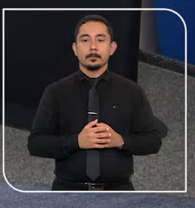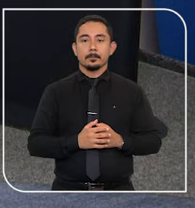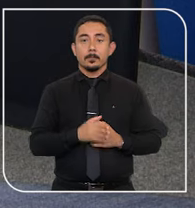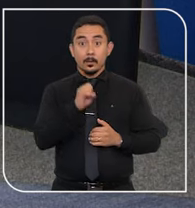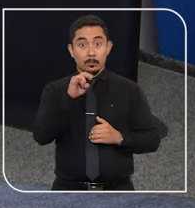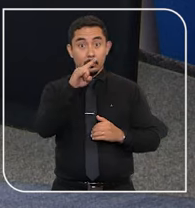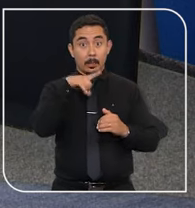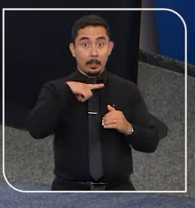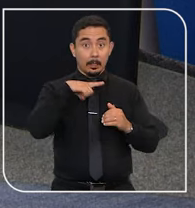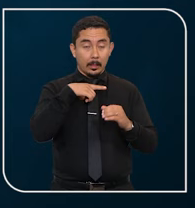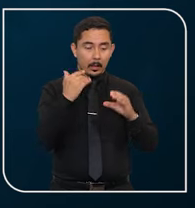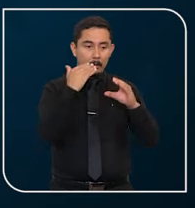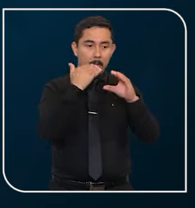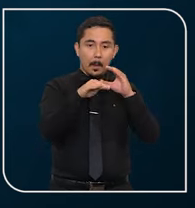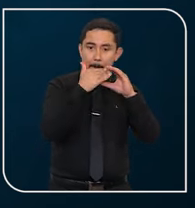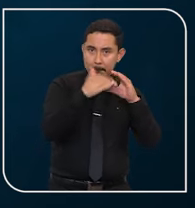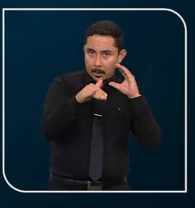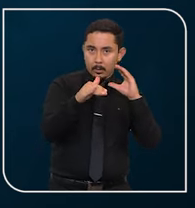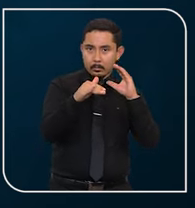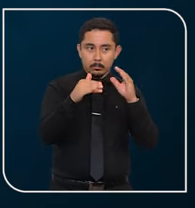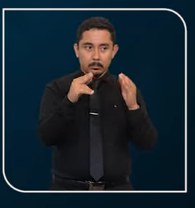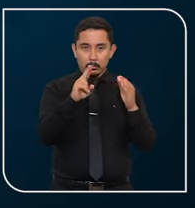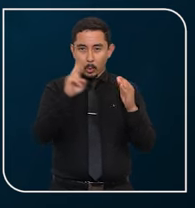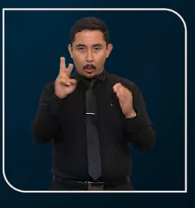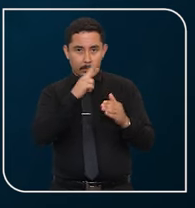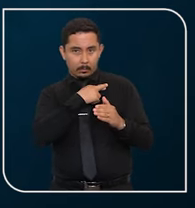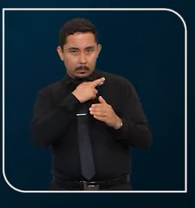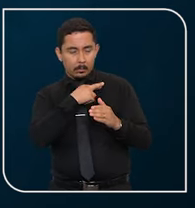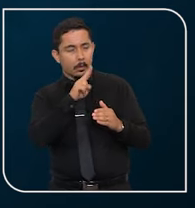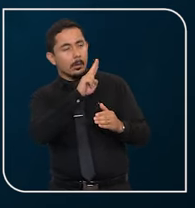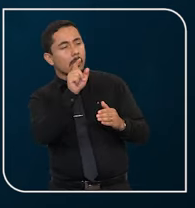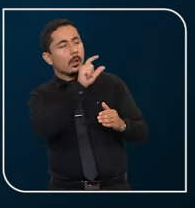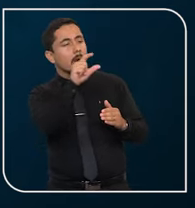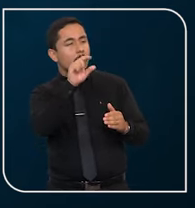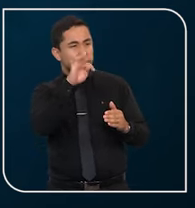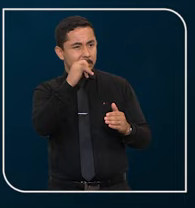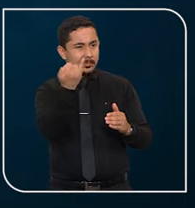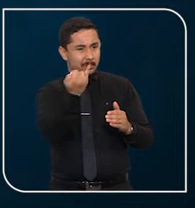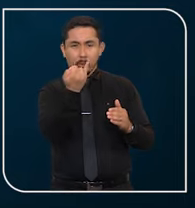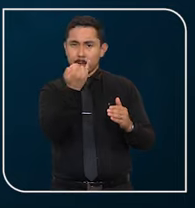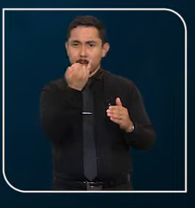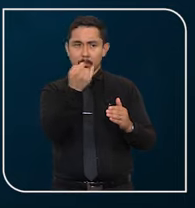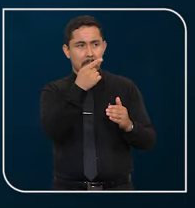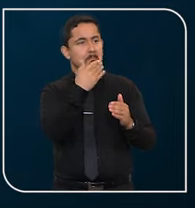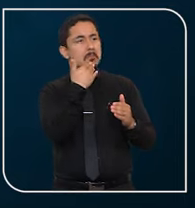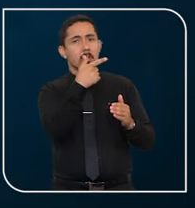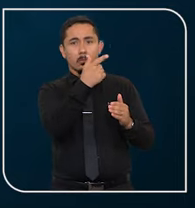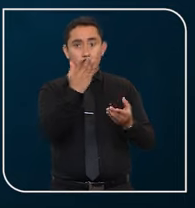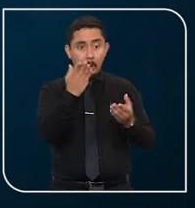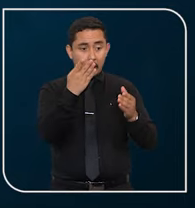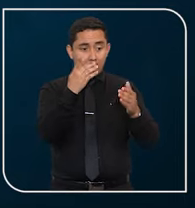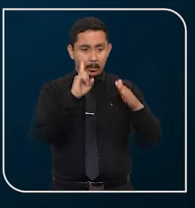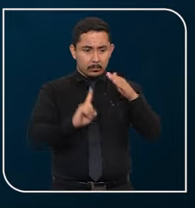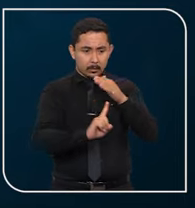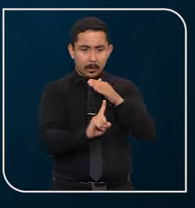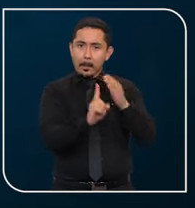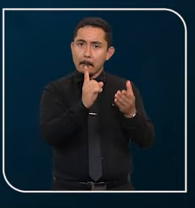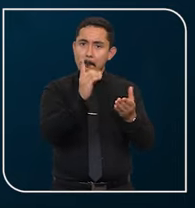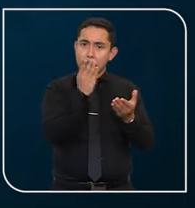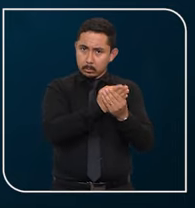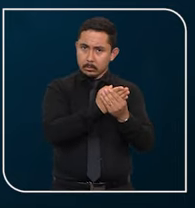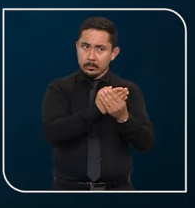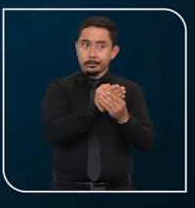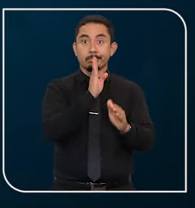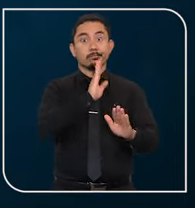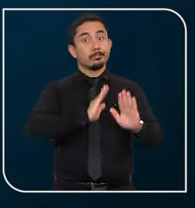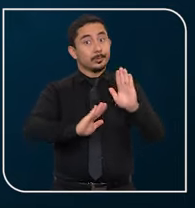ver se você recebeu recentemente um e-mail em nome do Superior Tribunal de Justiça com uma suposta intimação para fazer parte de